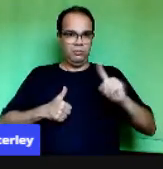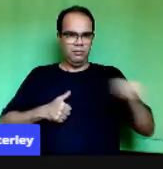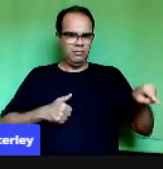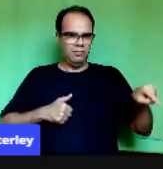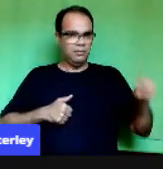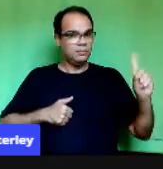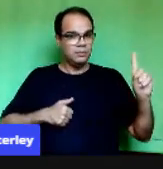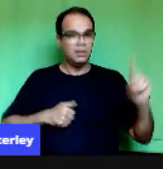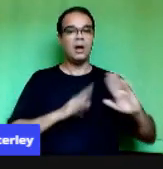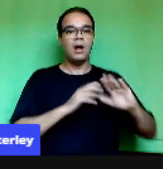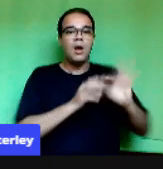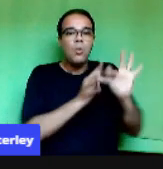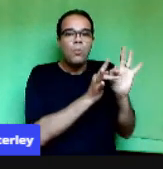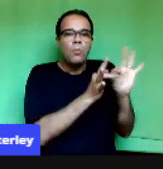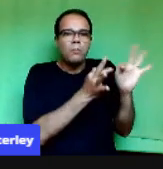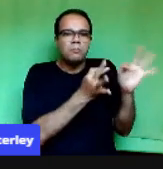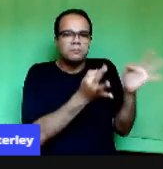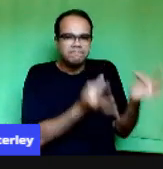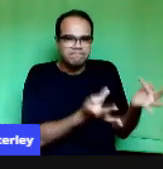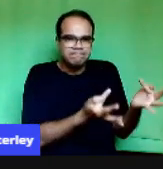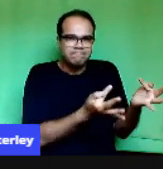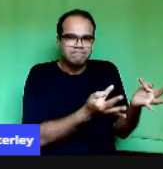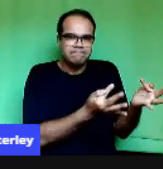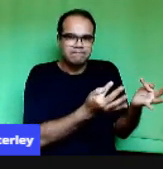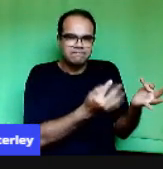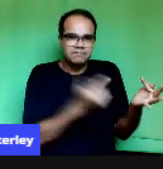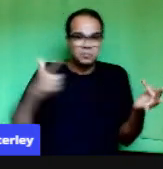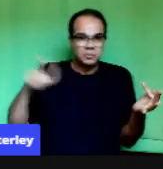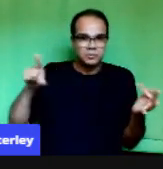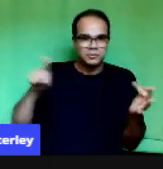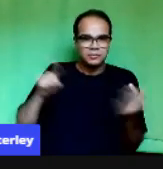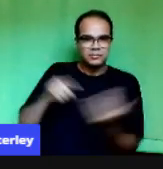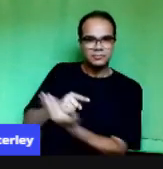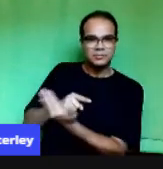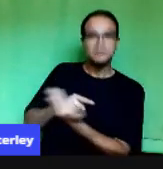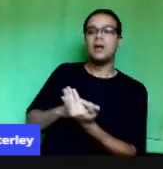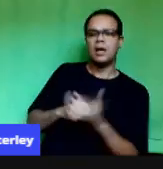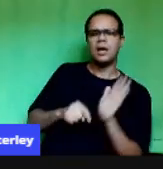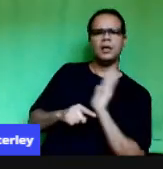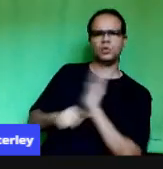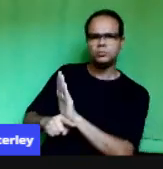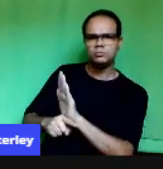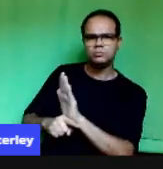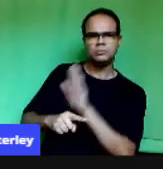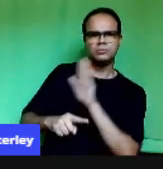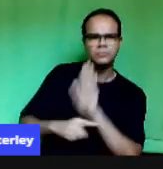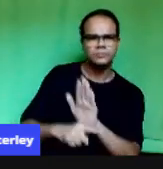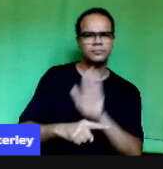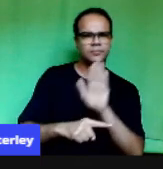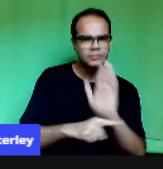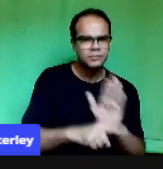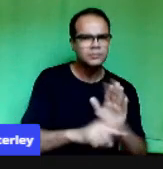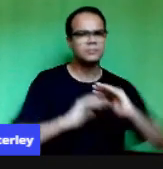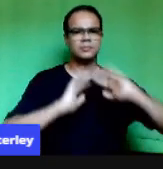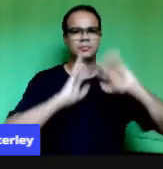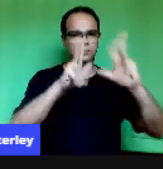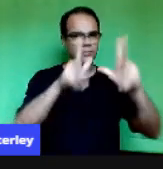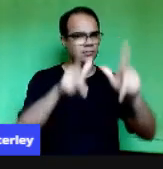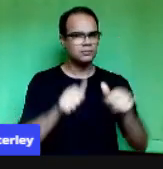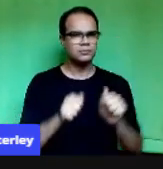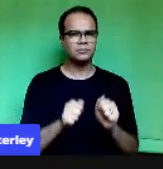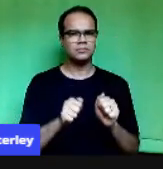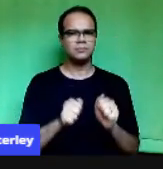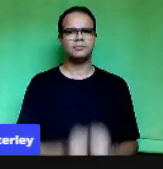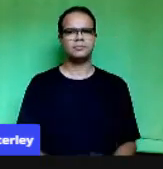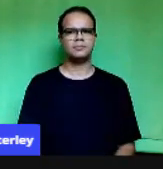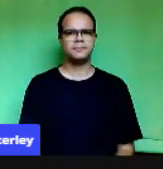experiências, porque cada um de nós conhecemos a nossa realidade. Então, nesse momento, esse compor pronto para